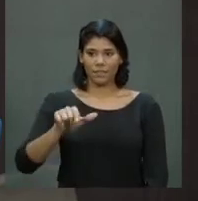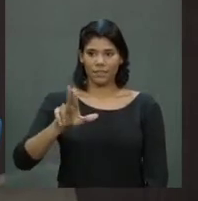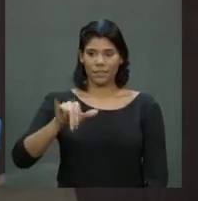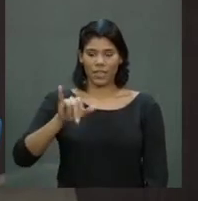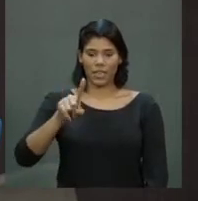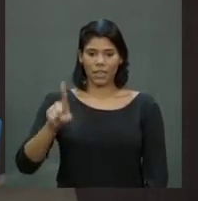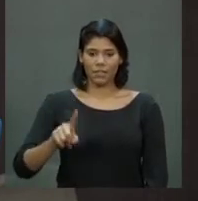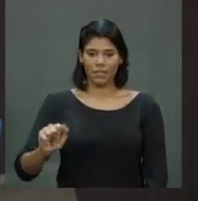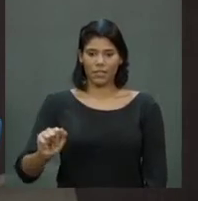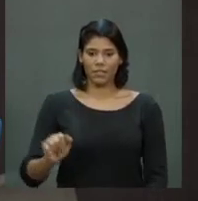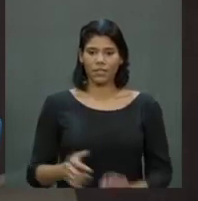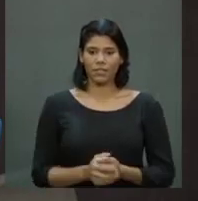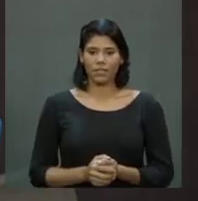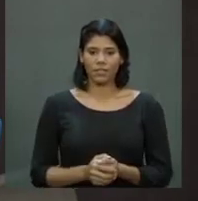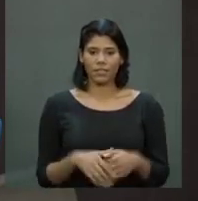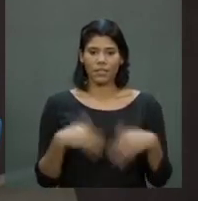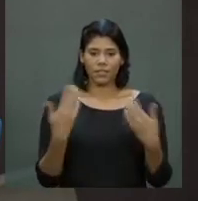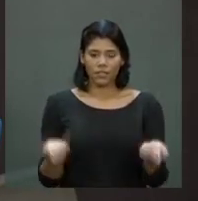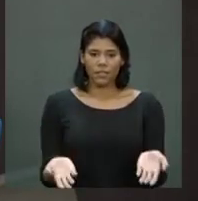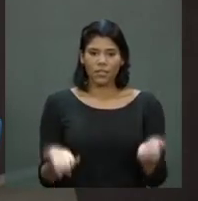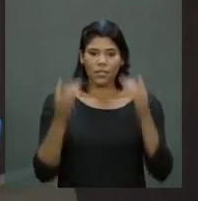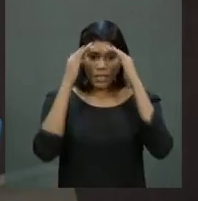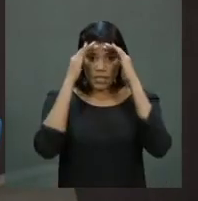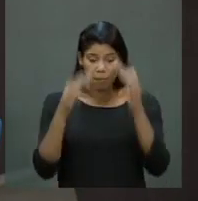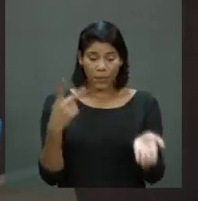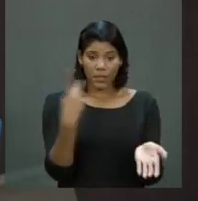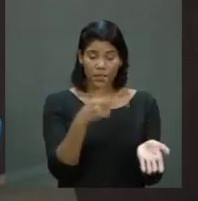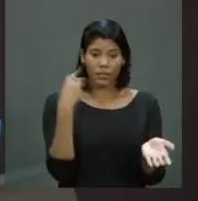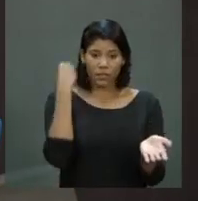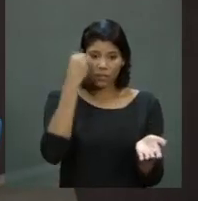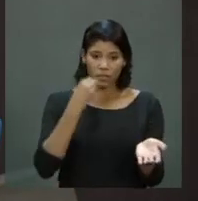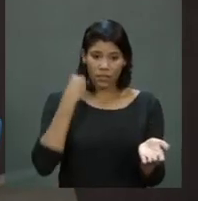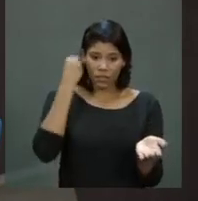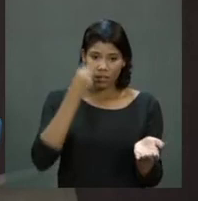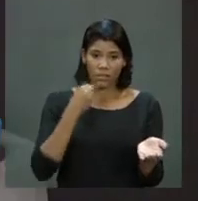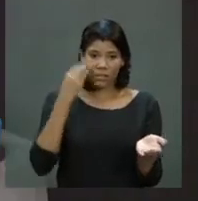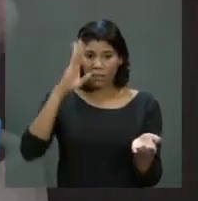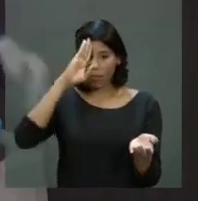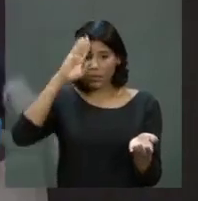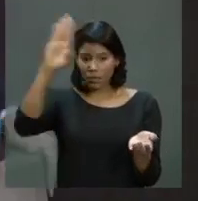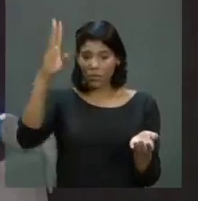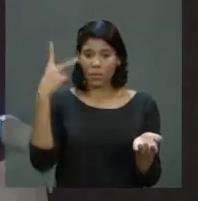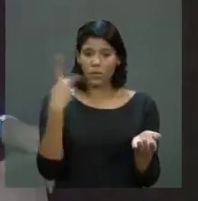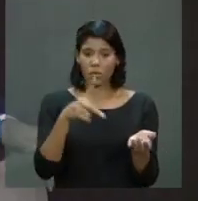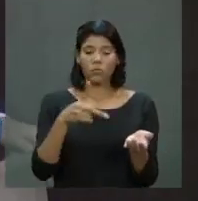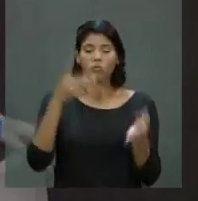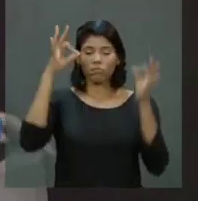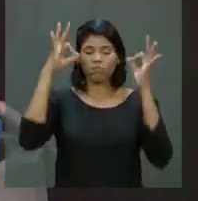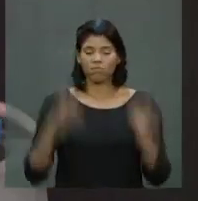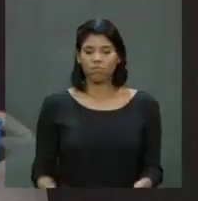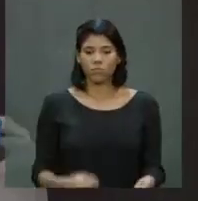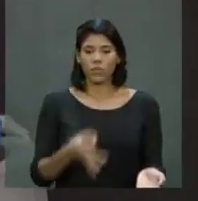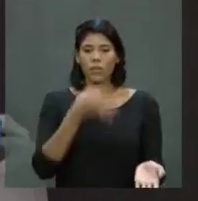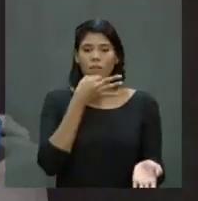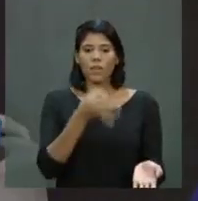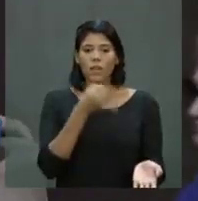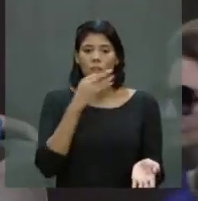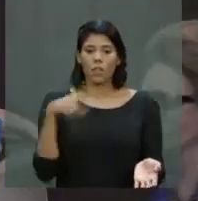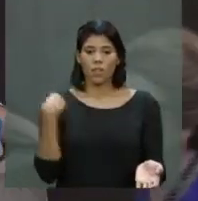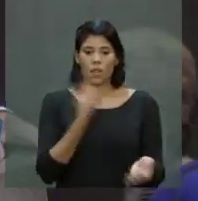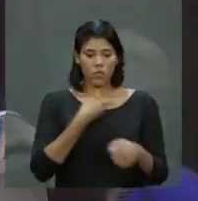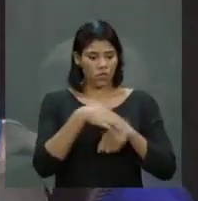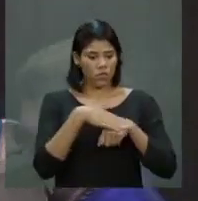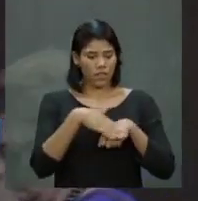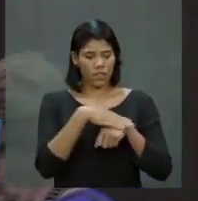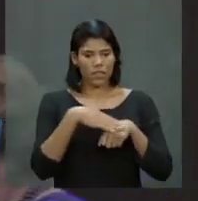pouco, e aqui, obviamente, respeitando a sua experiência, sensibilidade, mas, sobretudo, a sua convicção democrática, nós dizíamos